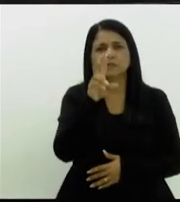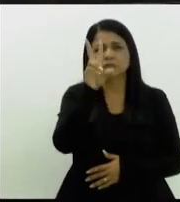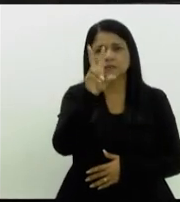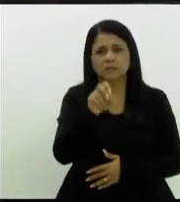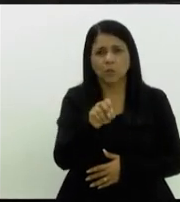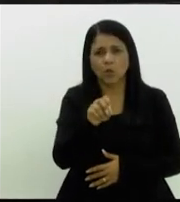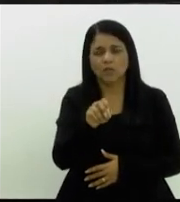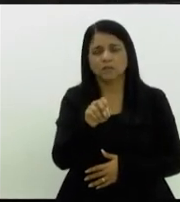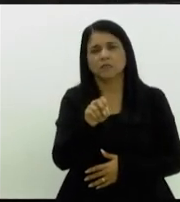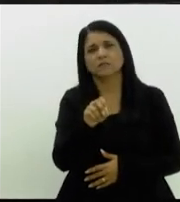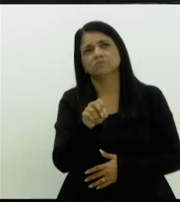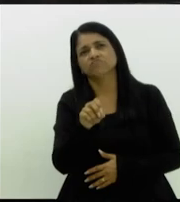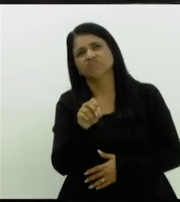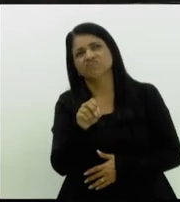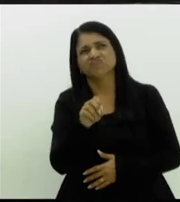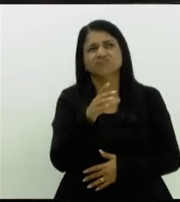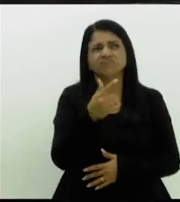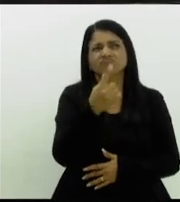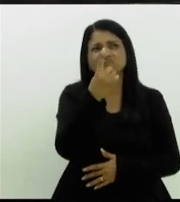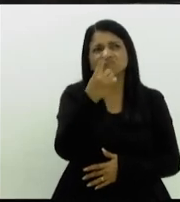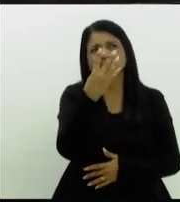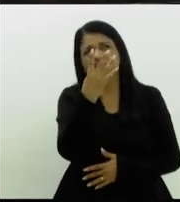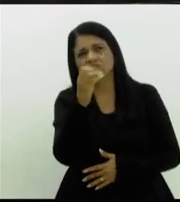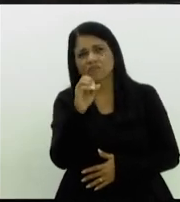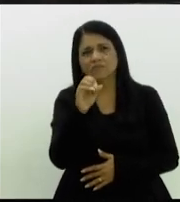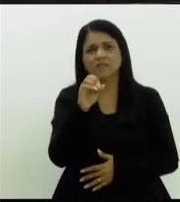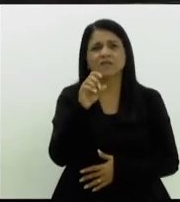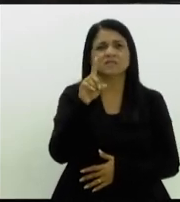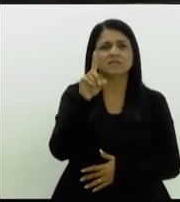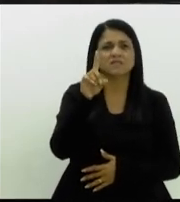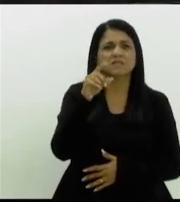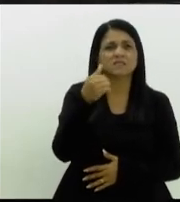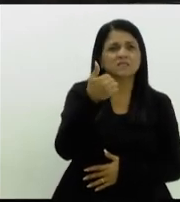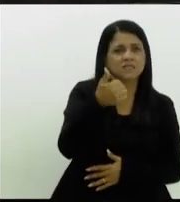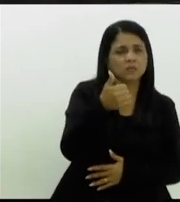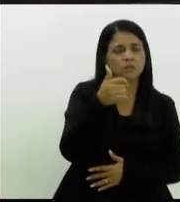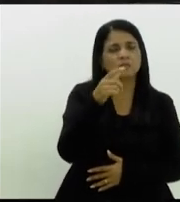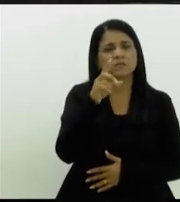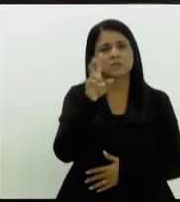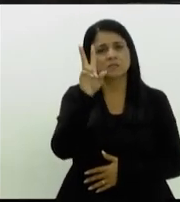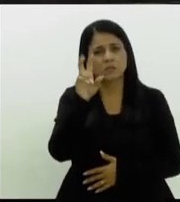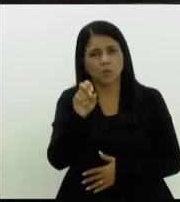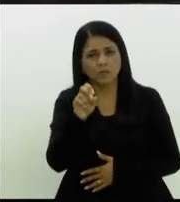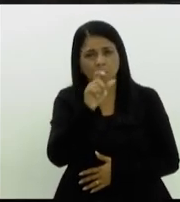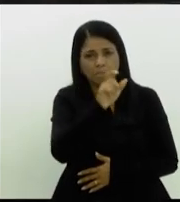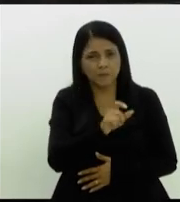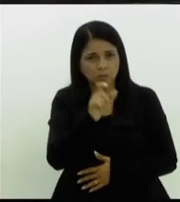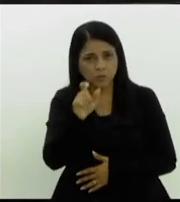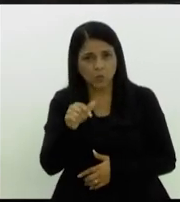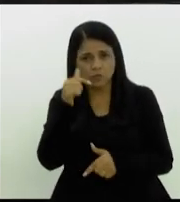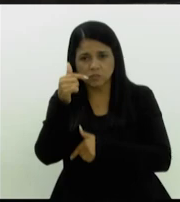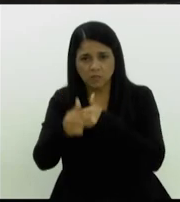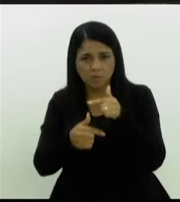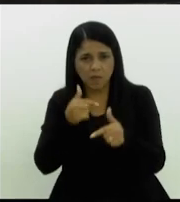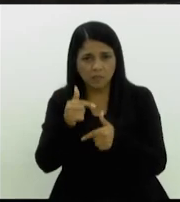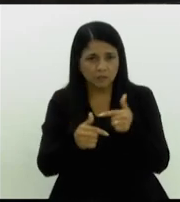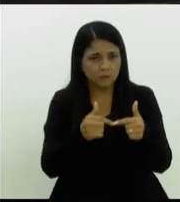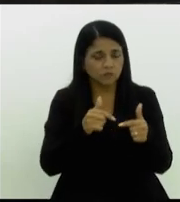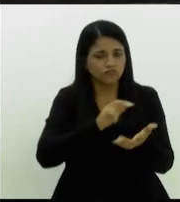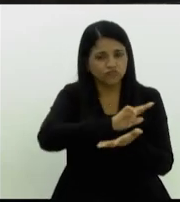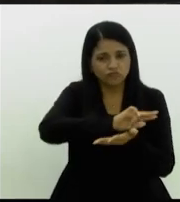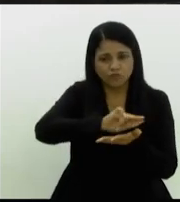150, entre 140 e 150 pessoas aqui, na sua ampla maioria, pessoas que vieram de